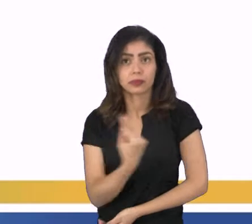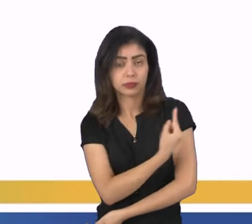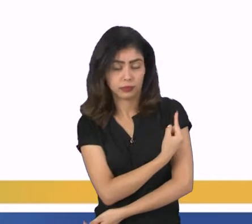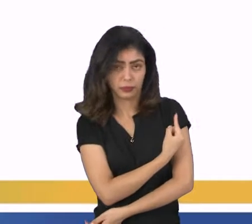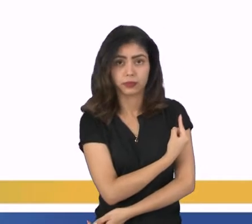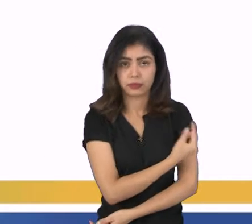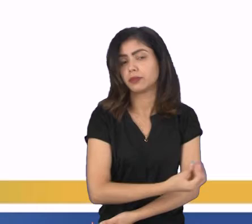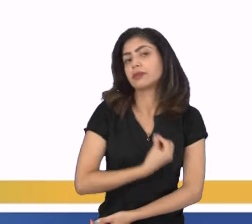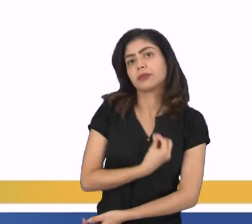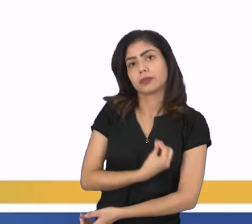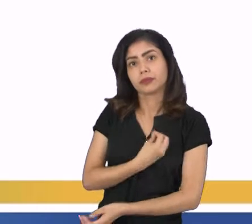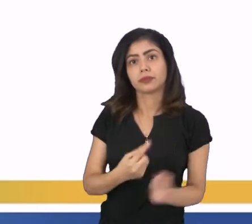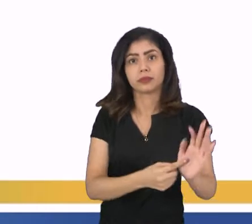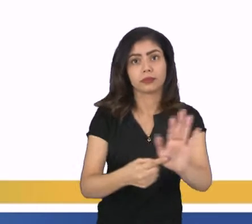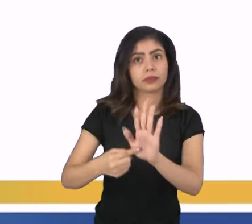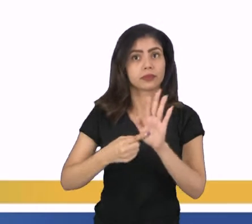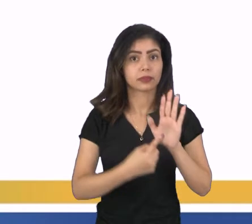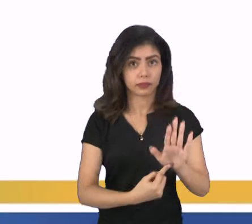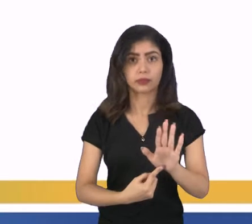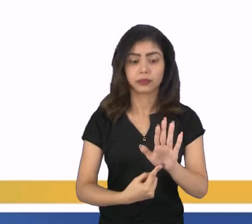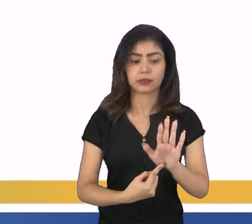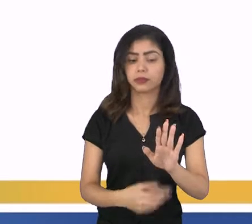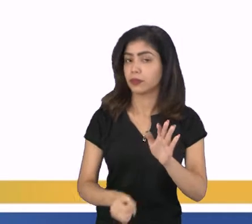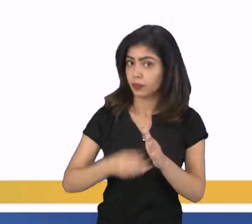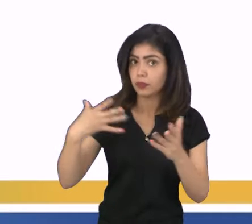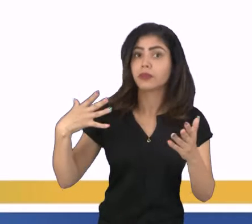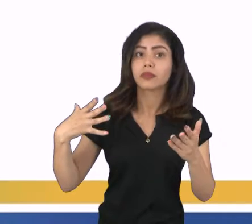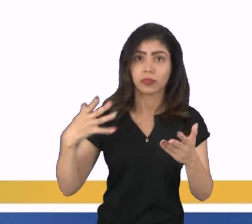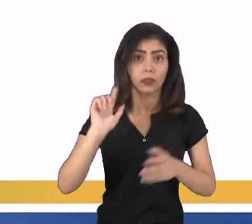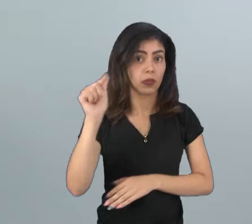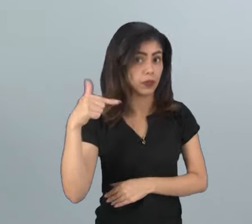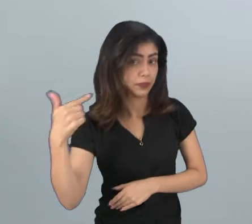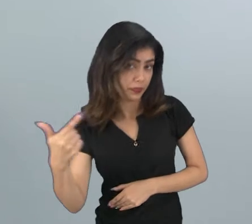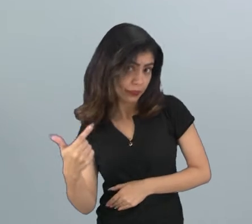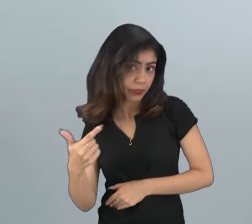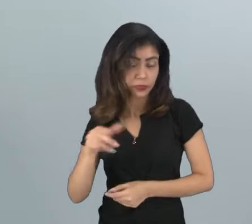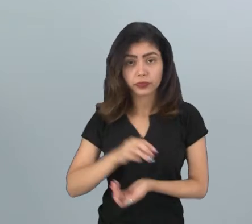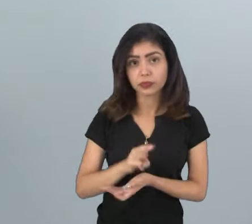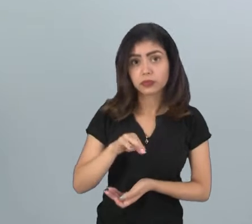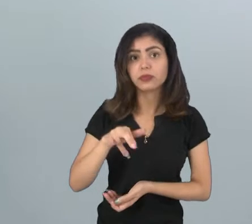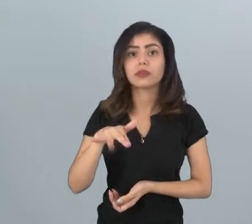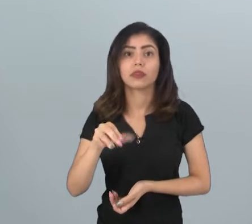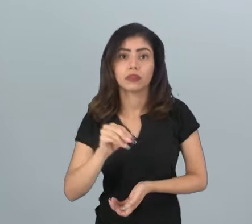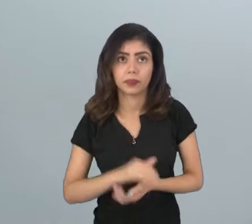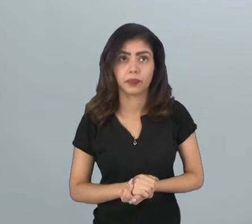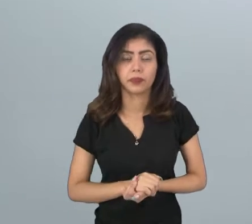estamos presenciando a existência de muitos outros monumentos,